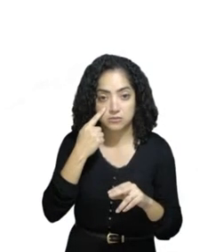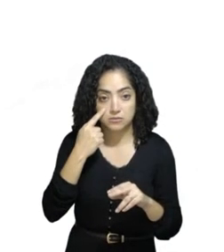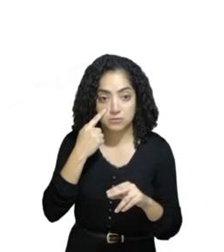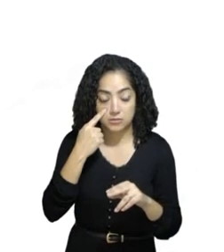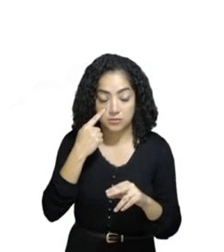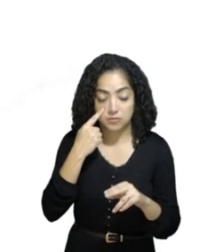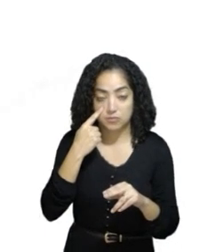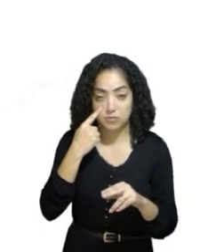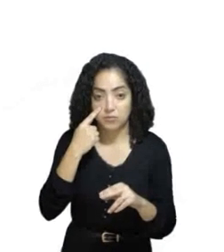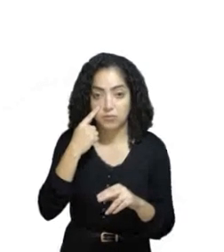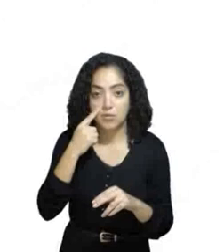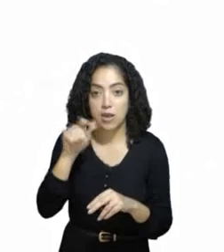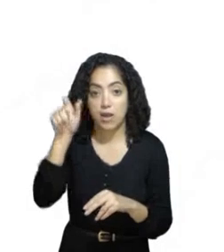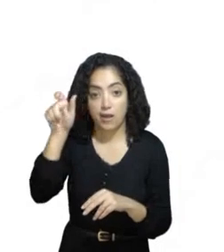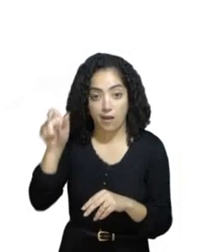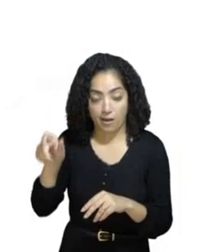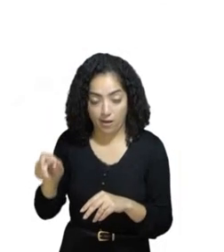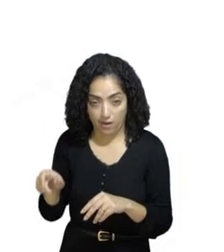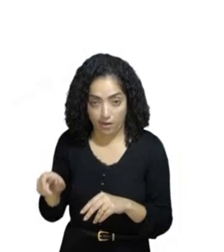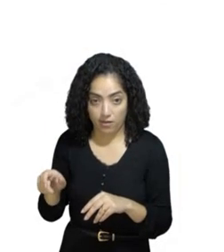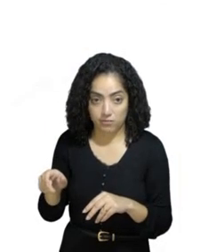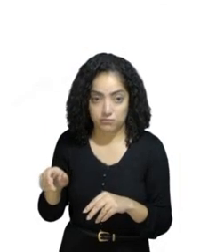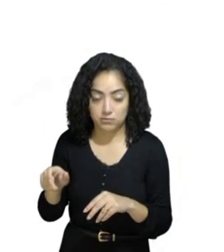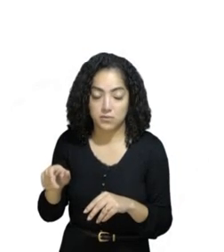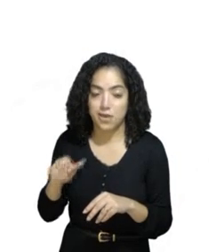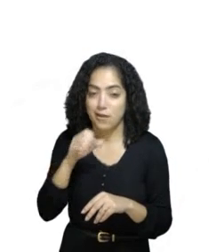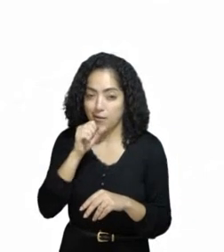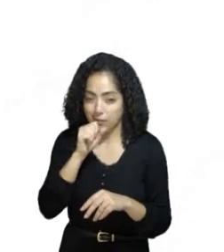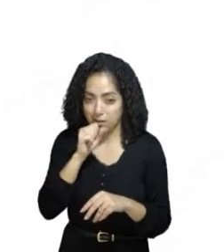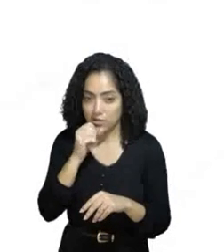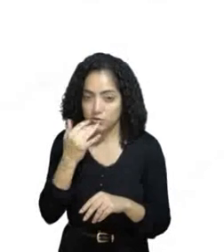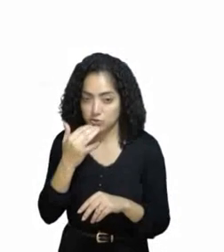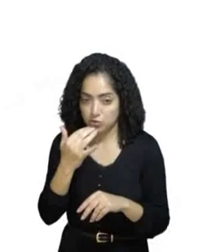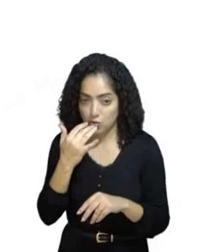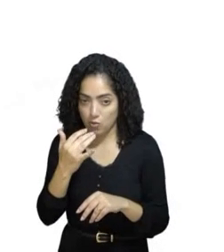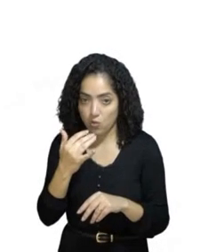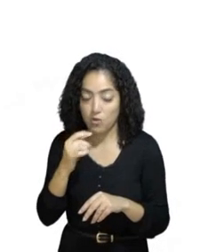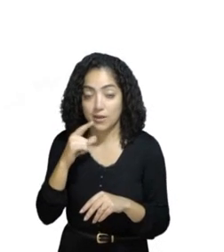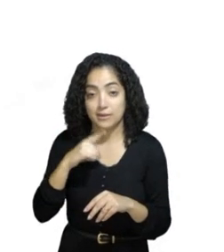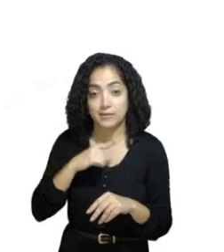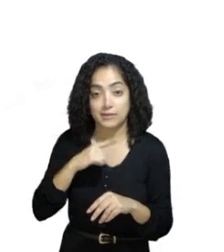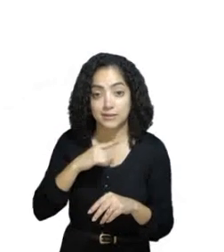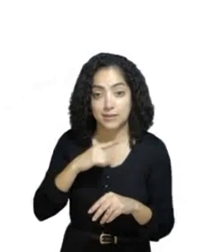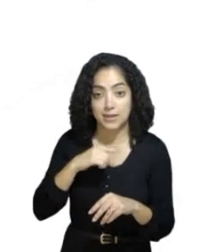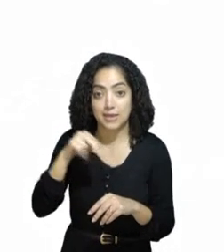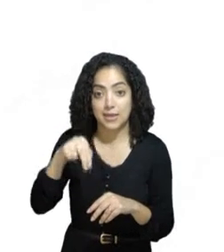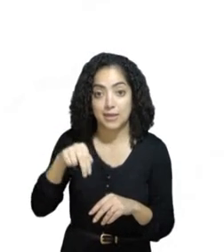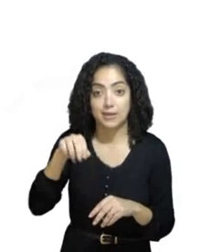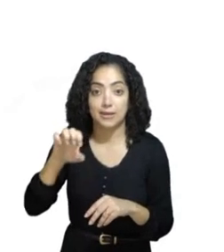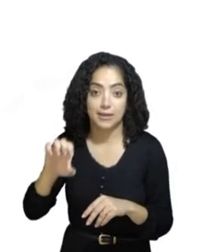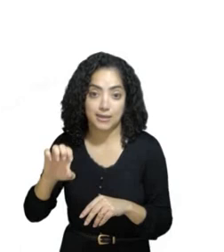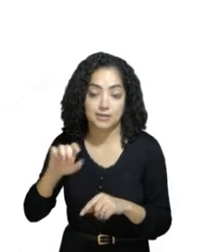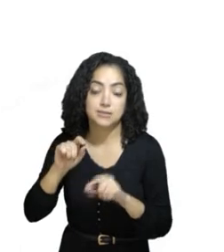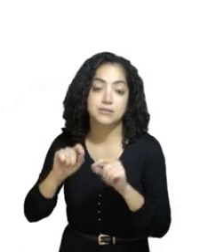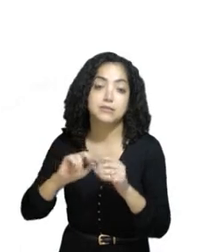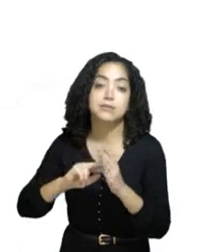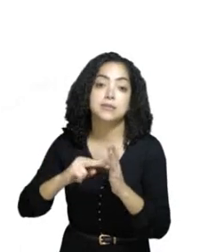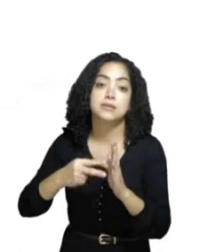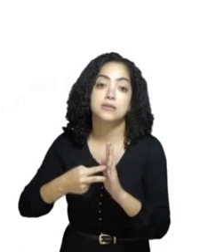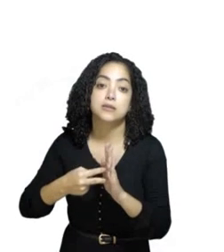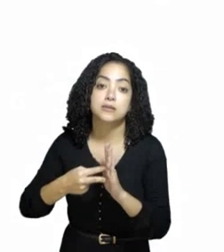em abóbora ou em laranja, os senhores observam que há o NE, e NE significa